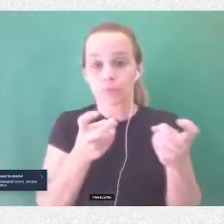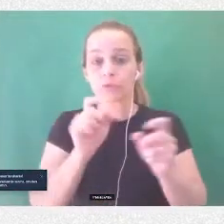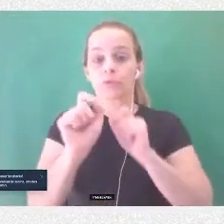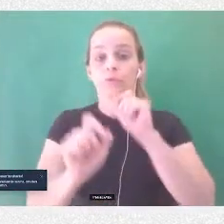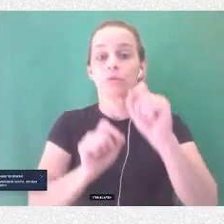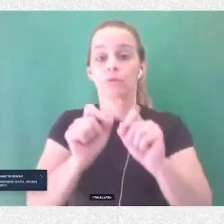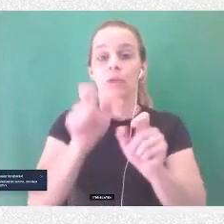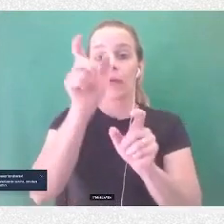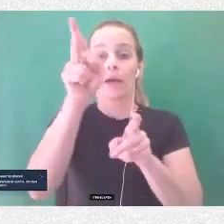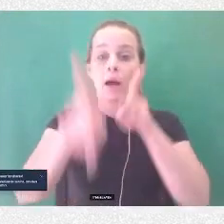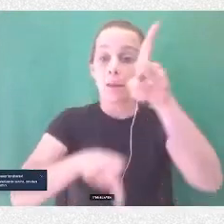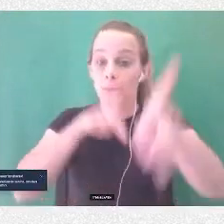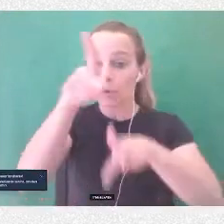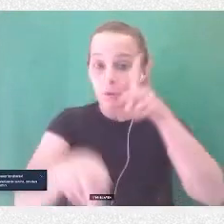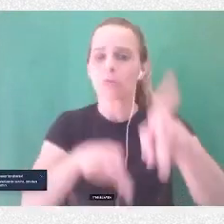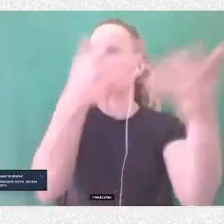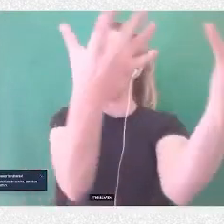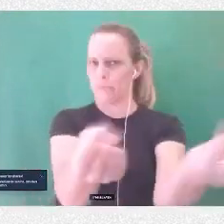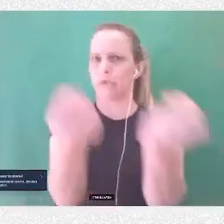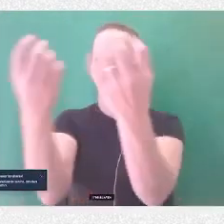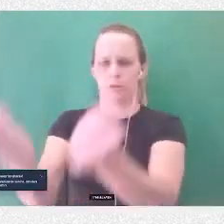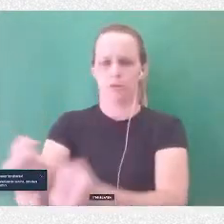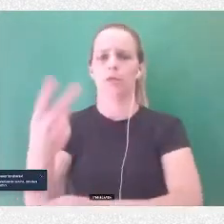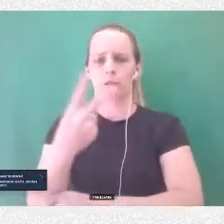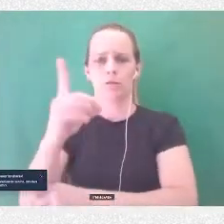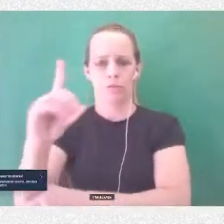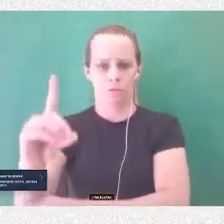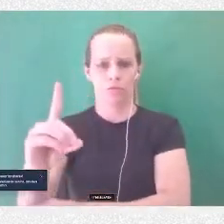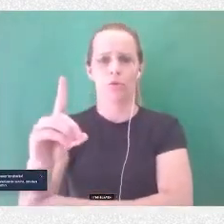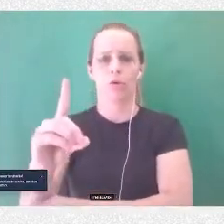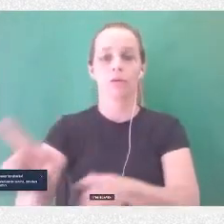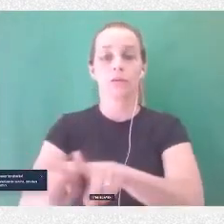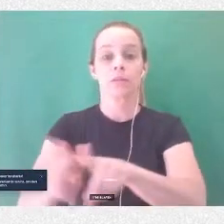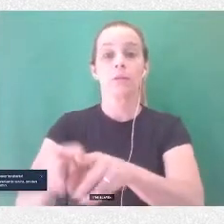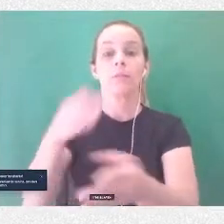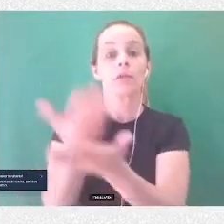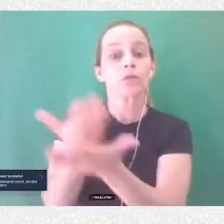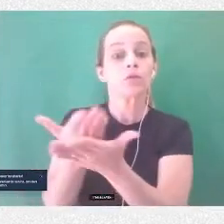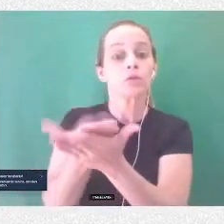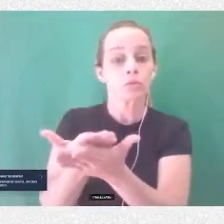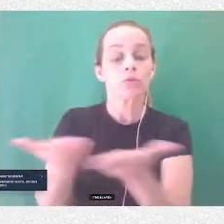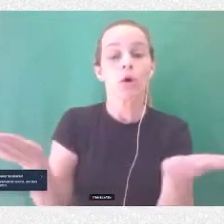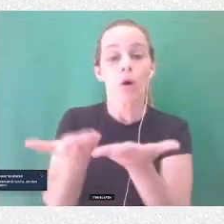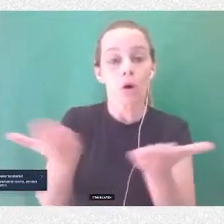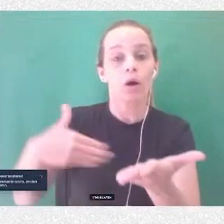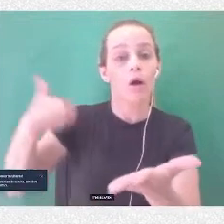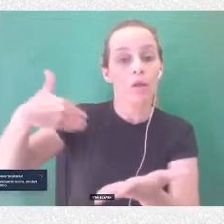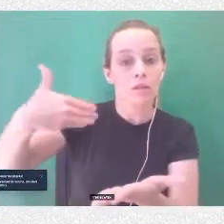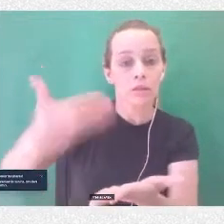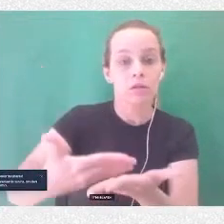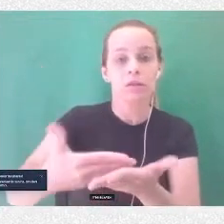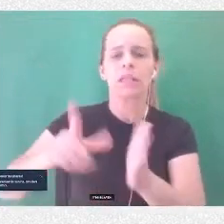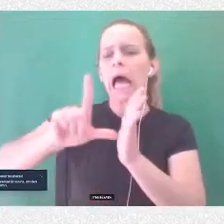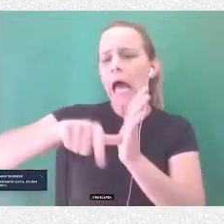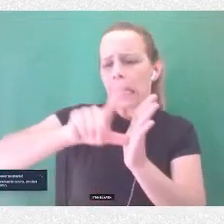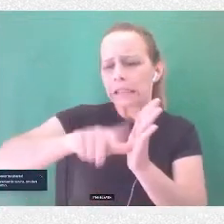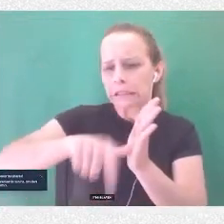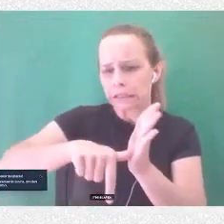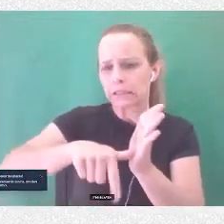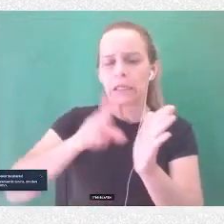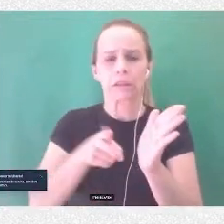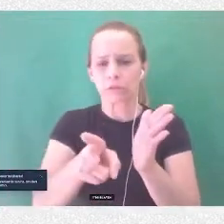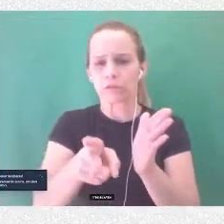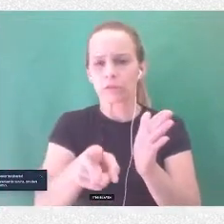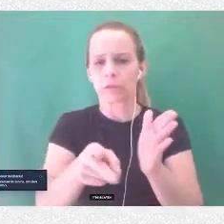população tem de fato aderido à segunda dose, de forma que fizemos um estudo recente e observamos que o tempo máximo de atraso entre